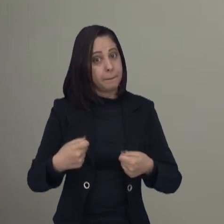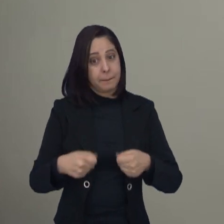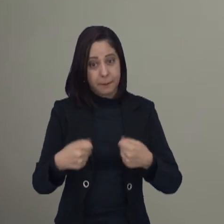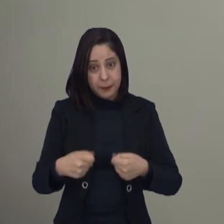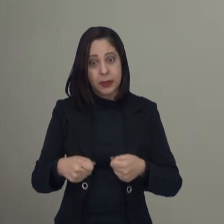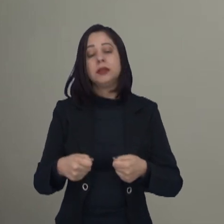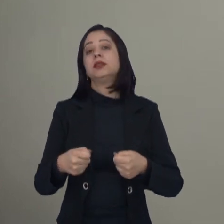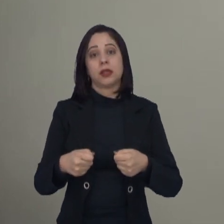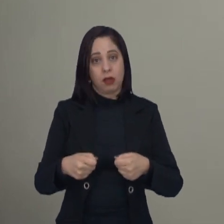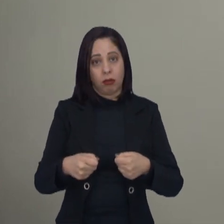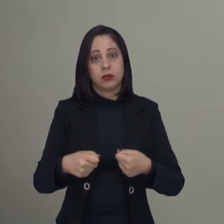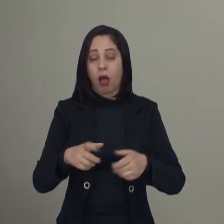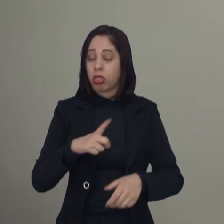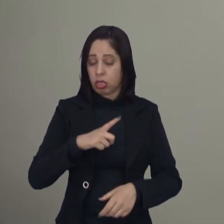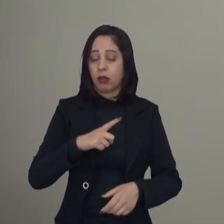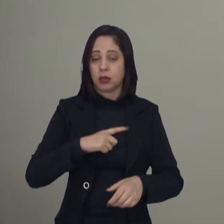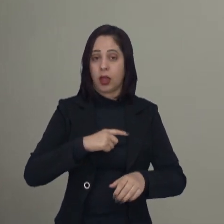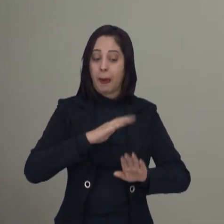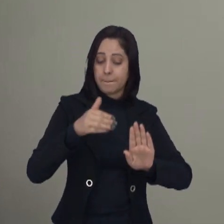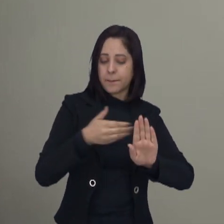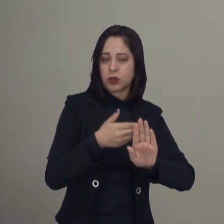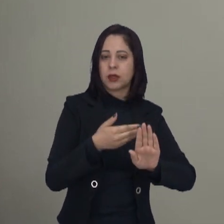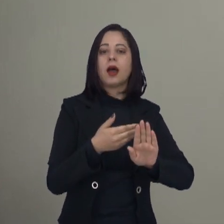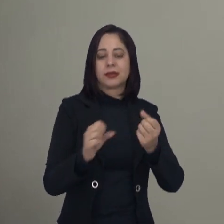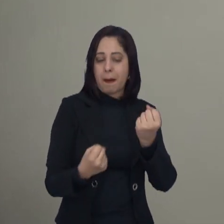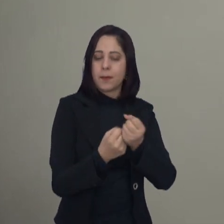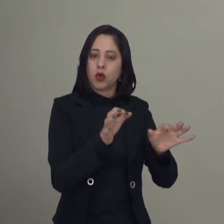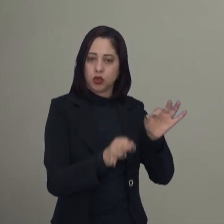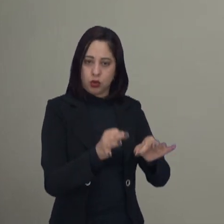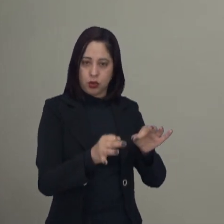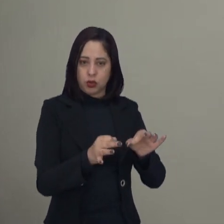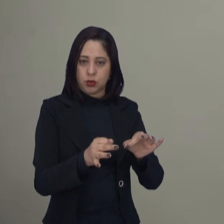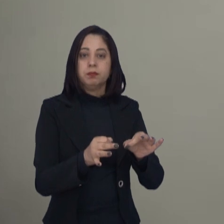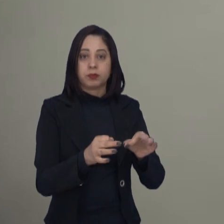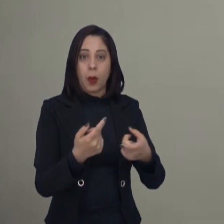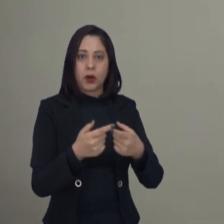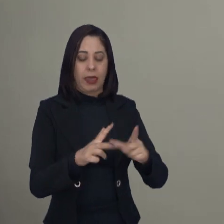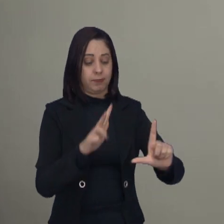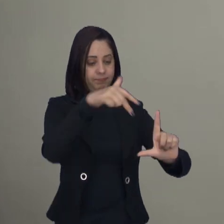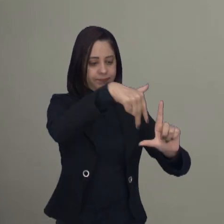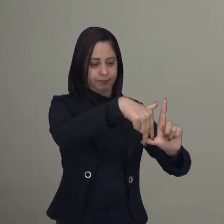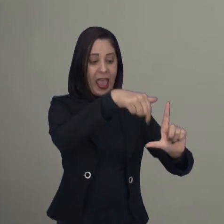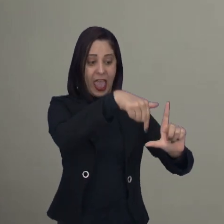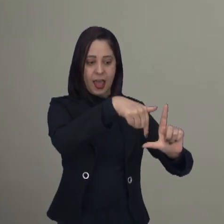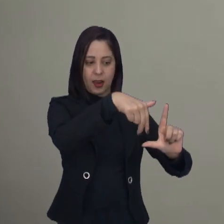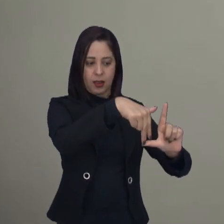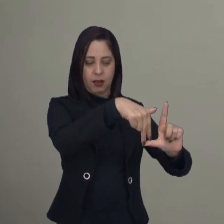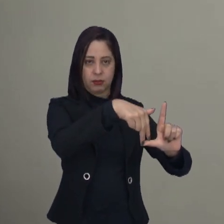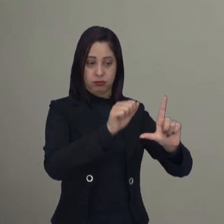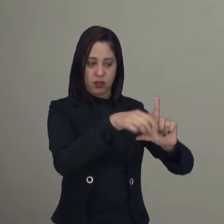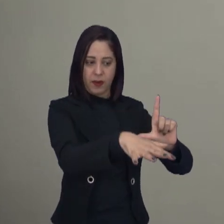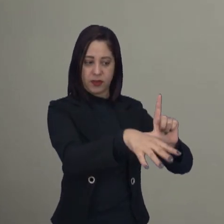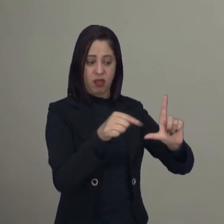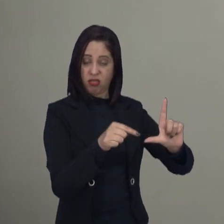uma assistência jurídica por trás de toda essa... Porque, assim, a influencer, ela é uma empresa, né? A imagem dela é a empresa dela.